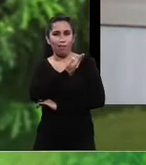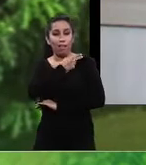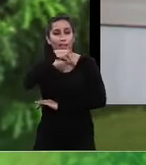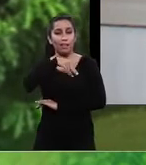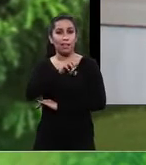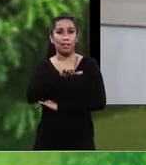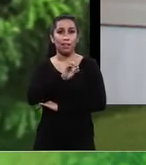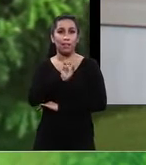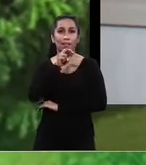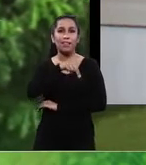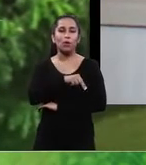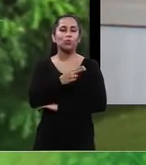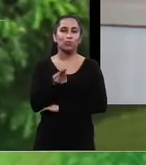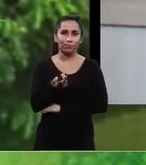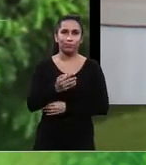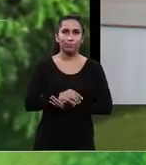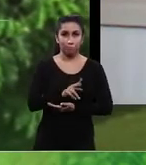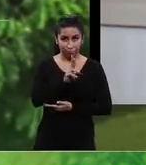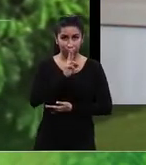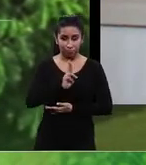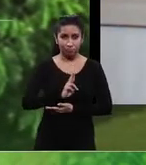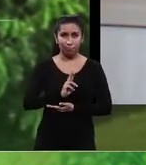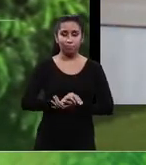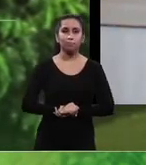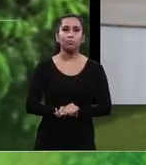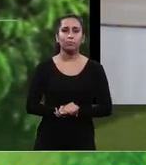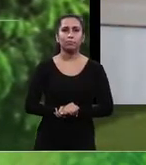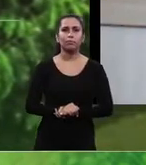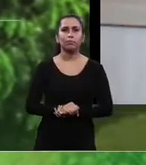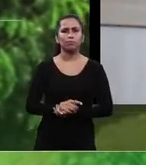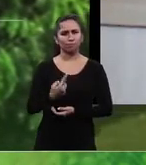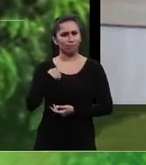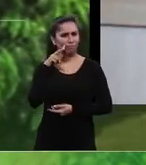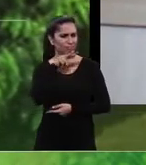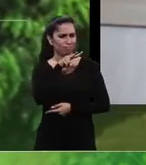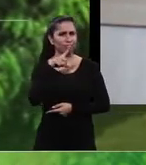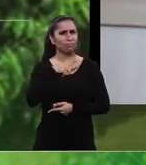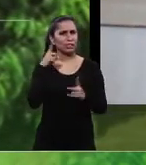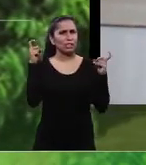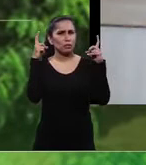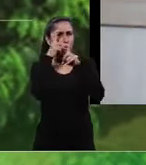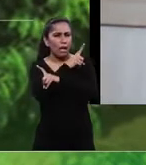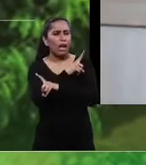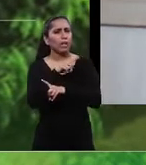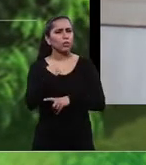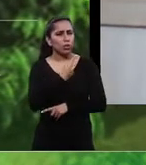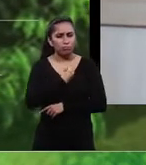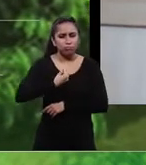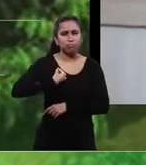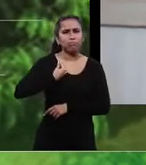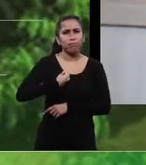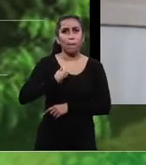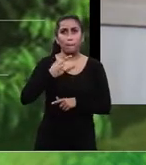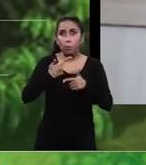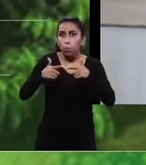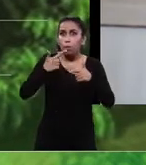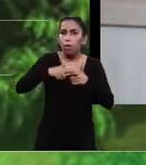Nelson, diante dessas dificuldades todas que nós estamos vivenciando, essa coisa